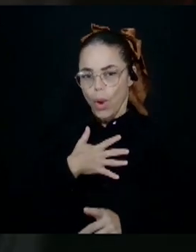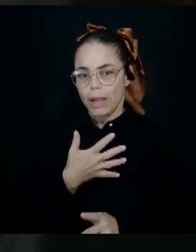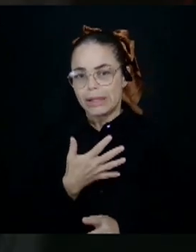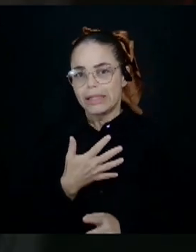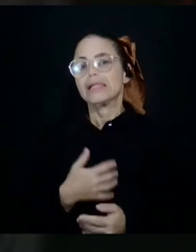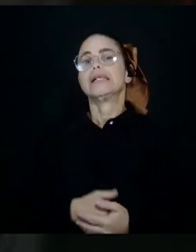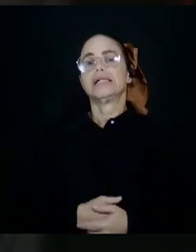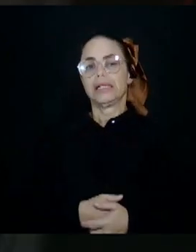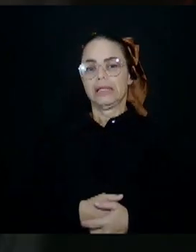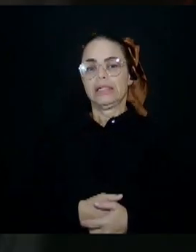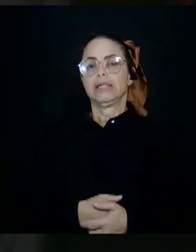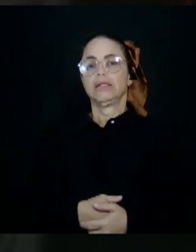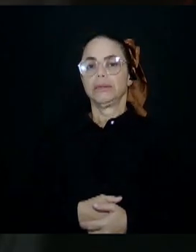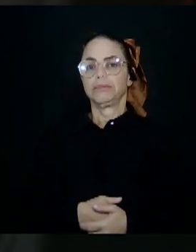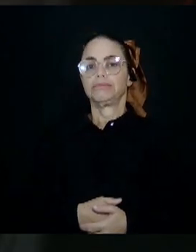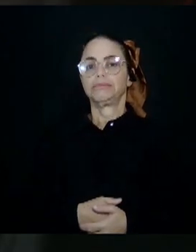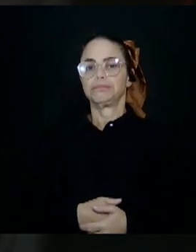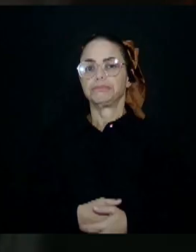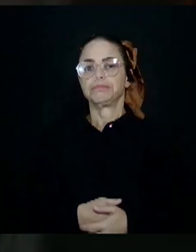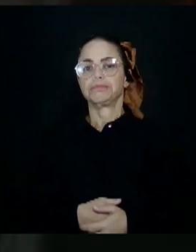realidade. Foram